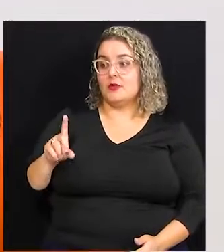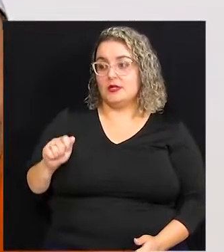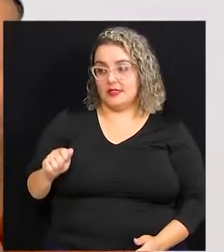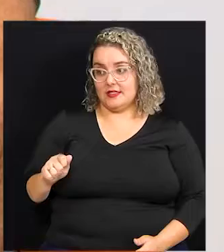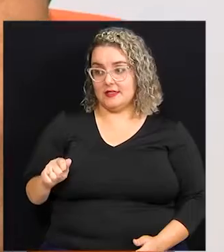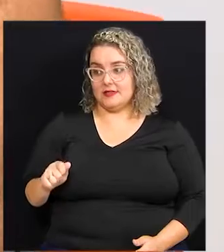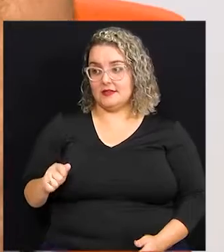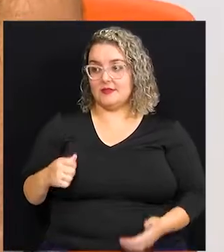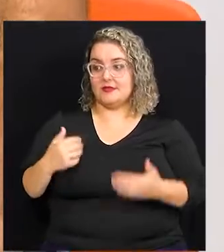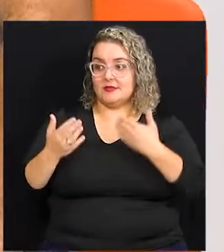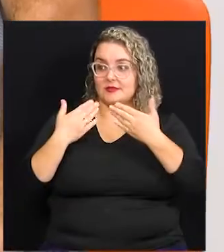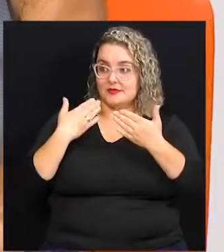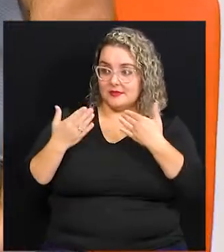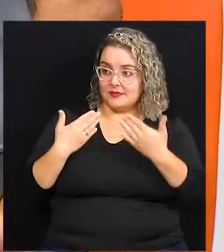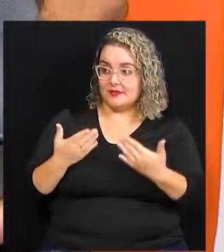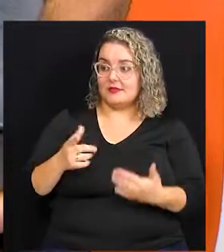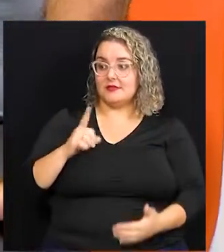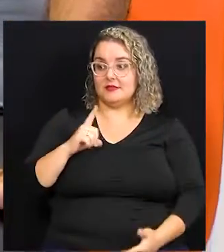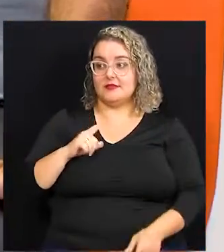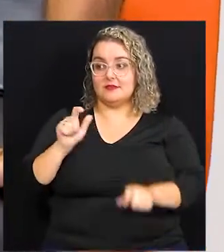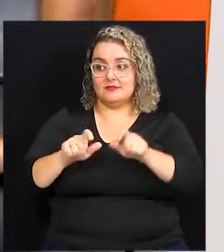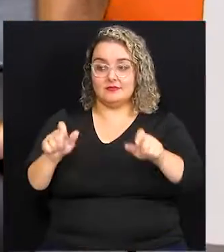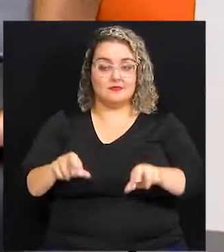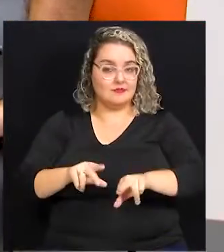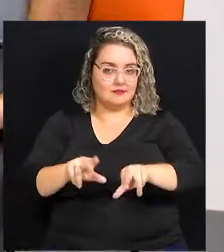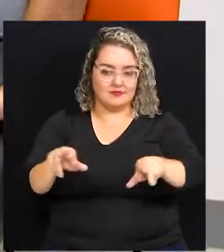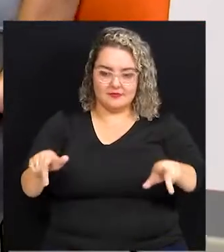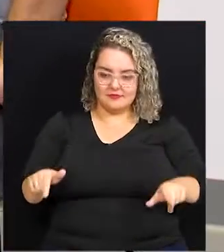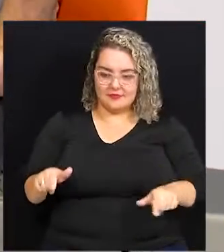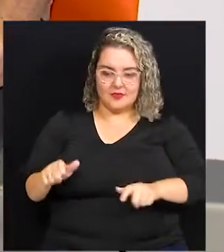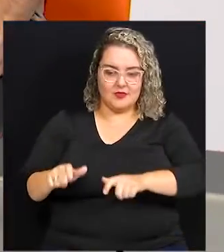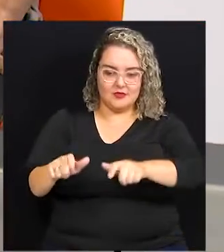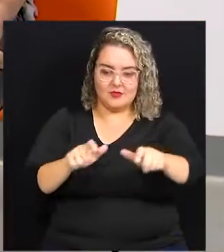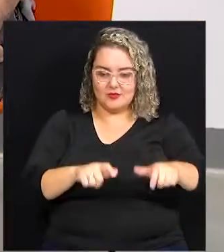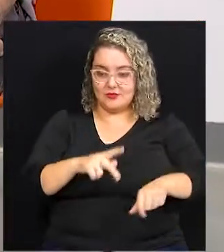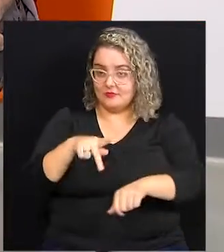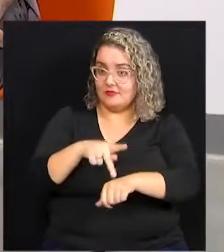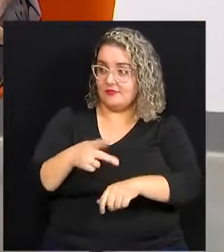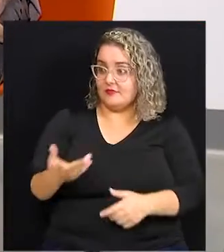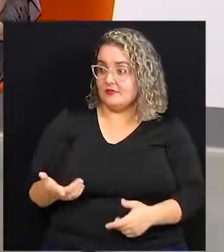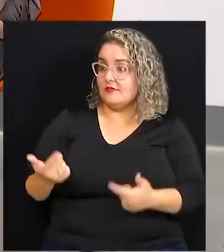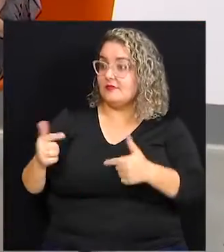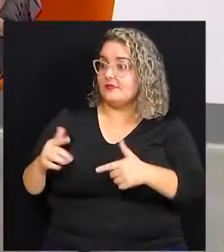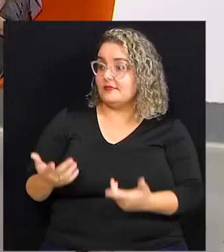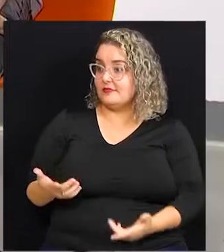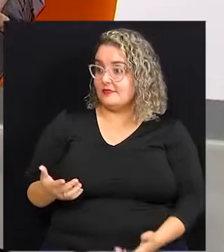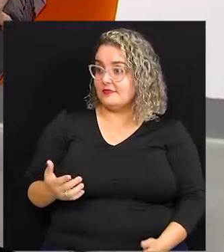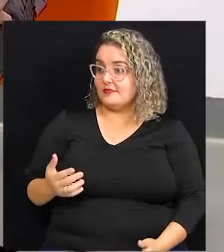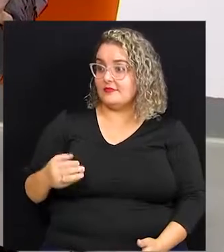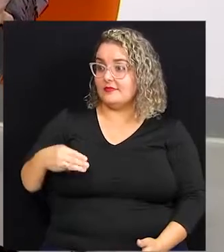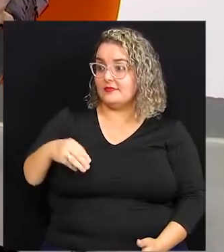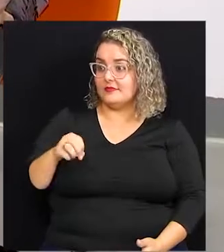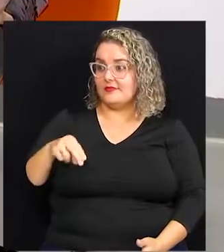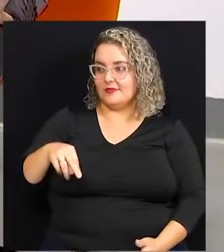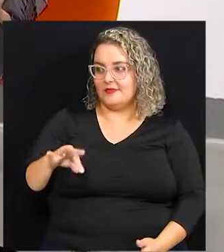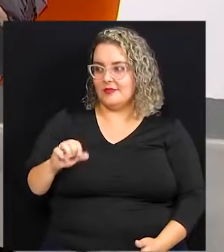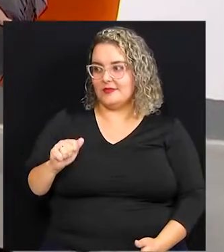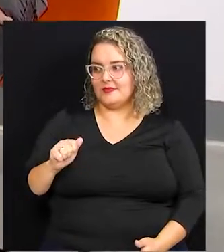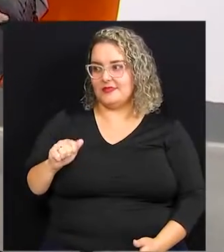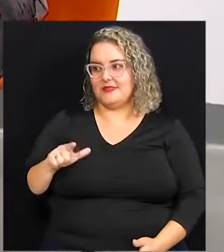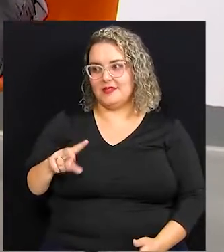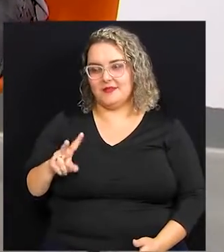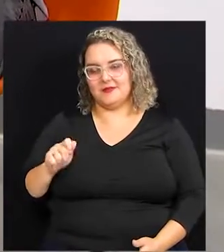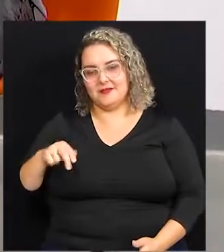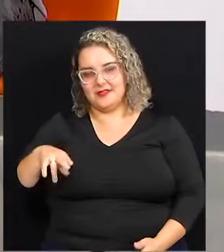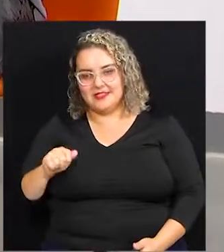Eduarda. Como nós estávamos falando, tem gente de todos os cantos do país aqui. Você é de onde? Sou de Montalvânia, Minas Gerais.